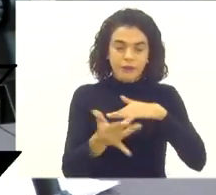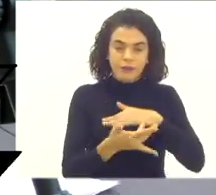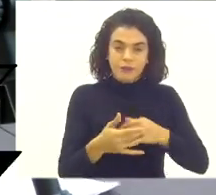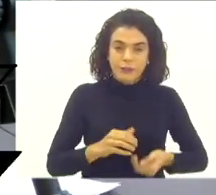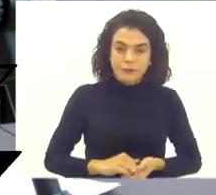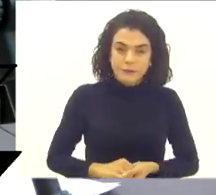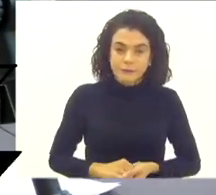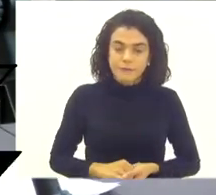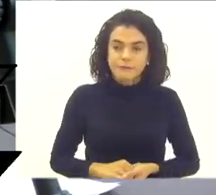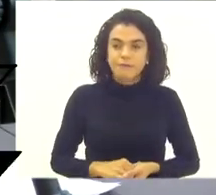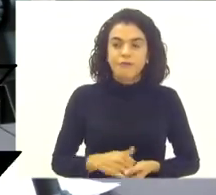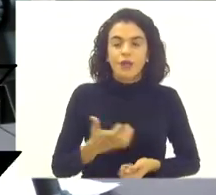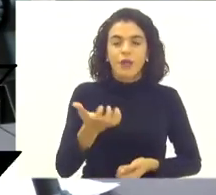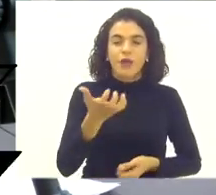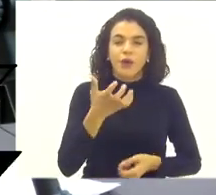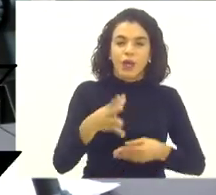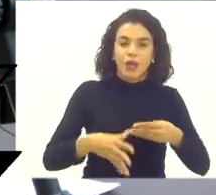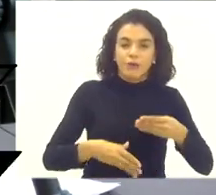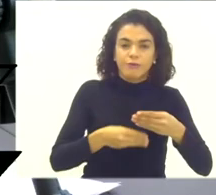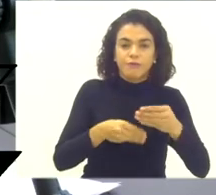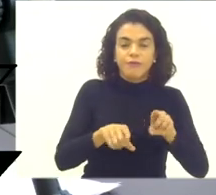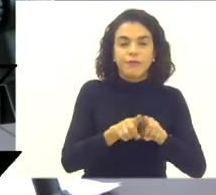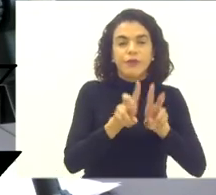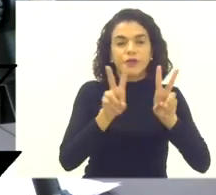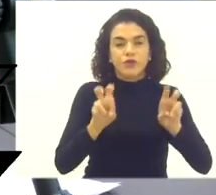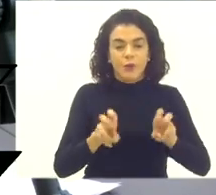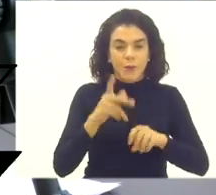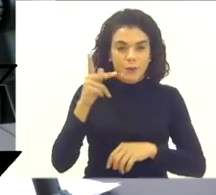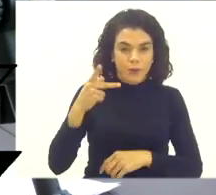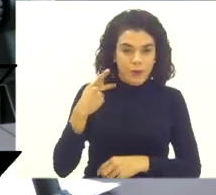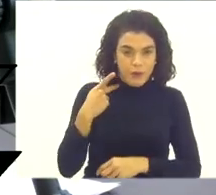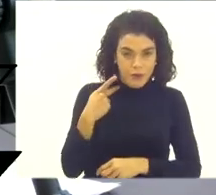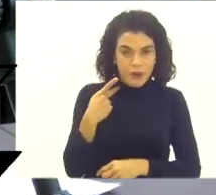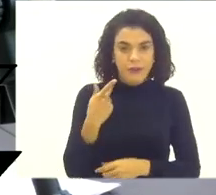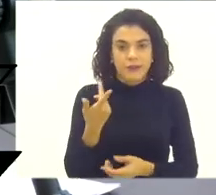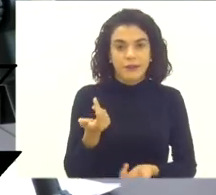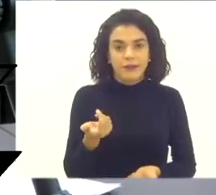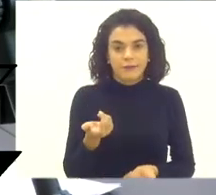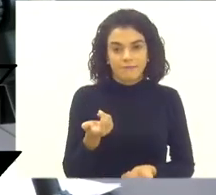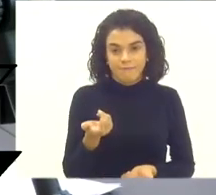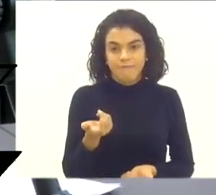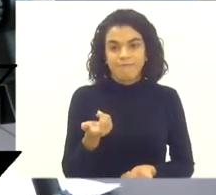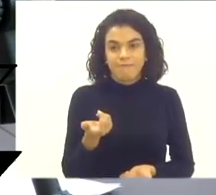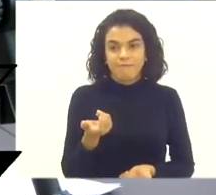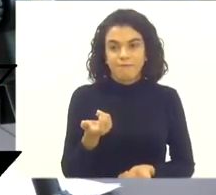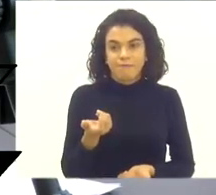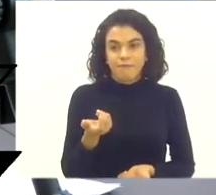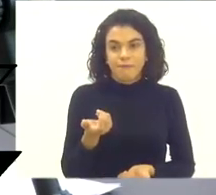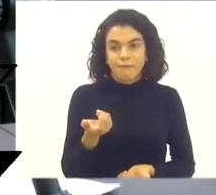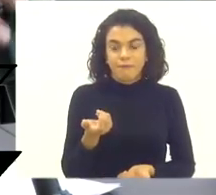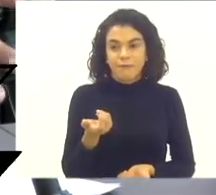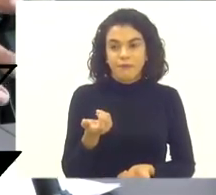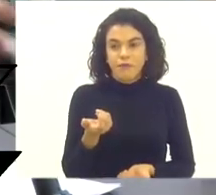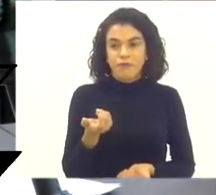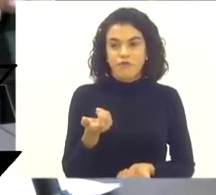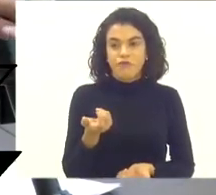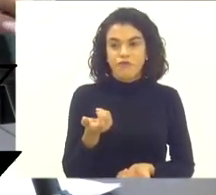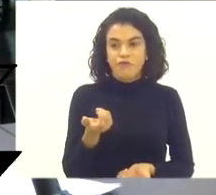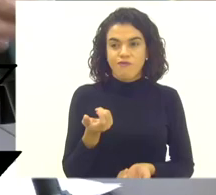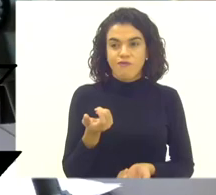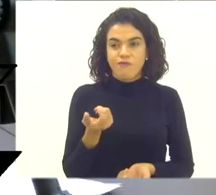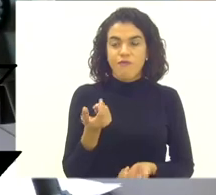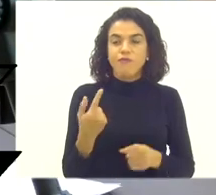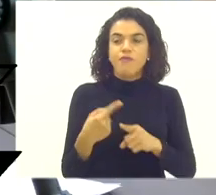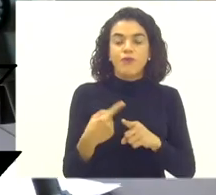e eu quero colocar aqui também essa questão da procuradoria foi demais a sua eu acho Marta como presidente